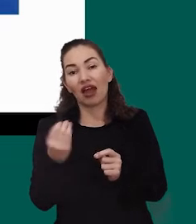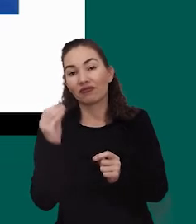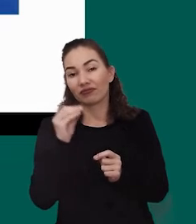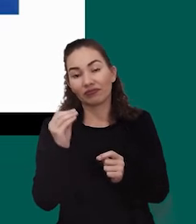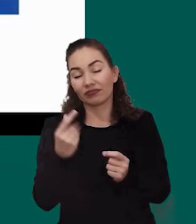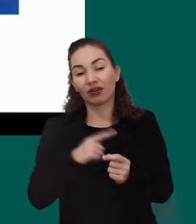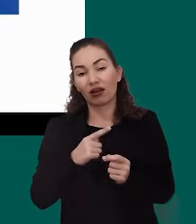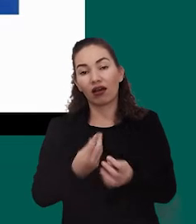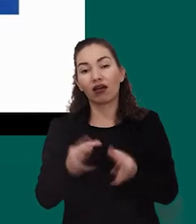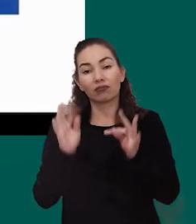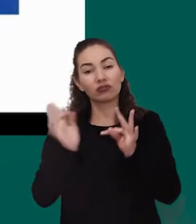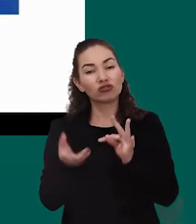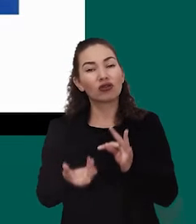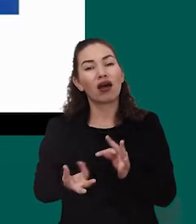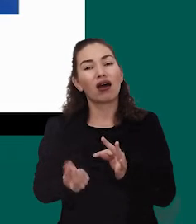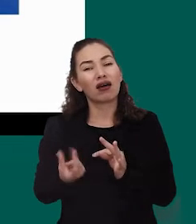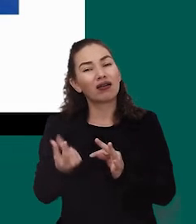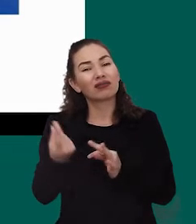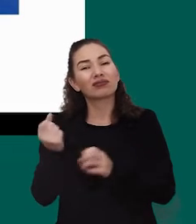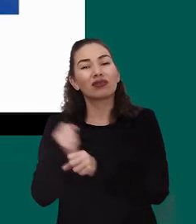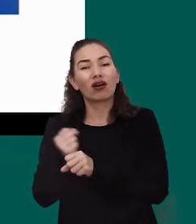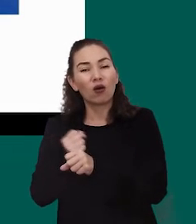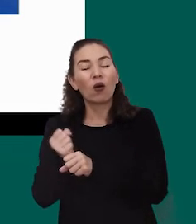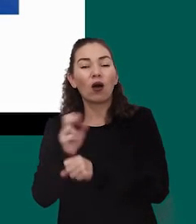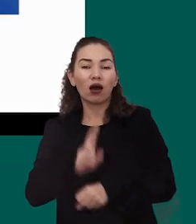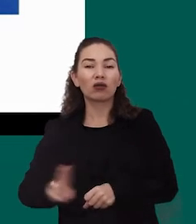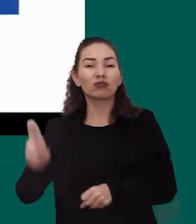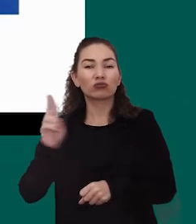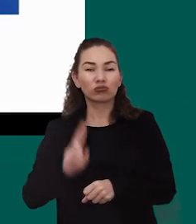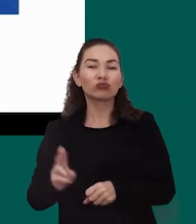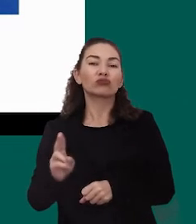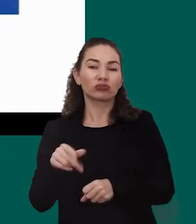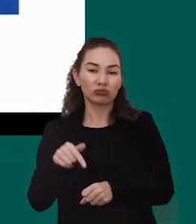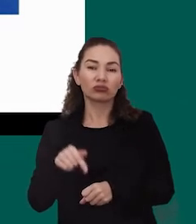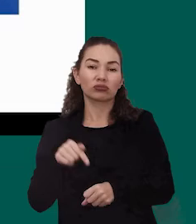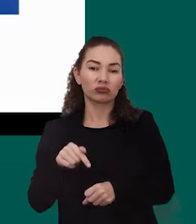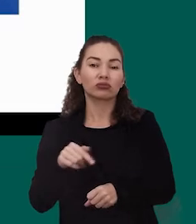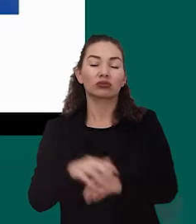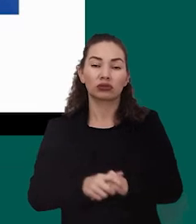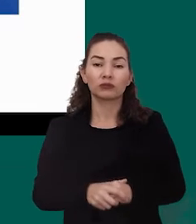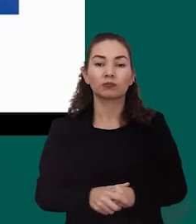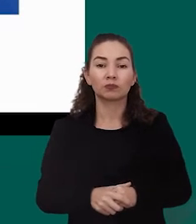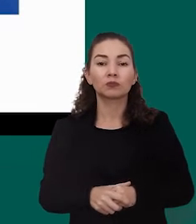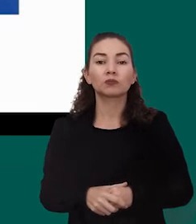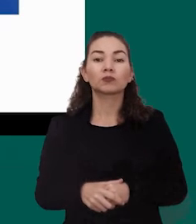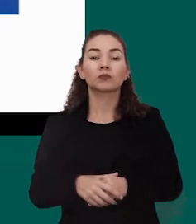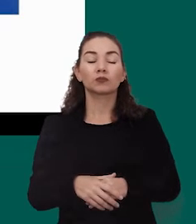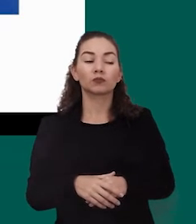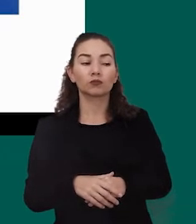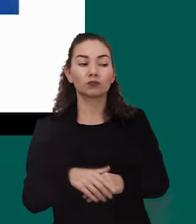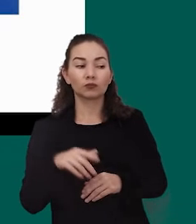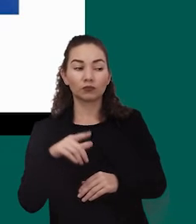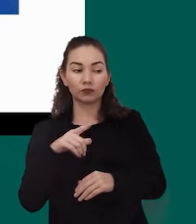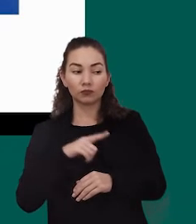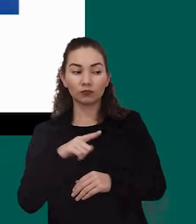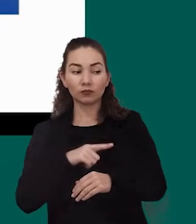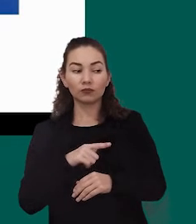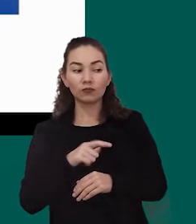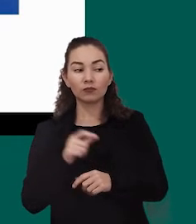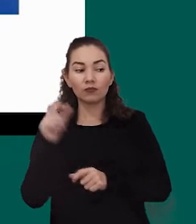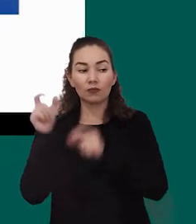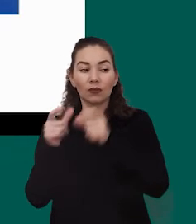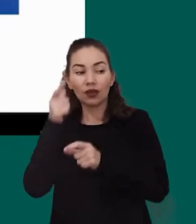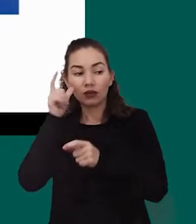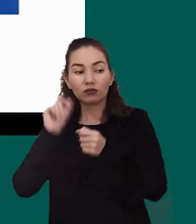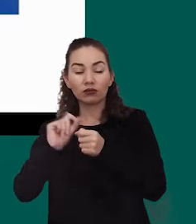uma técnica que é utilizada já há muitas décadas, é uma técnica clássica, né? Vocês lembram que eu falei do Pasteur, né? Então, o Pasteur, querendo ou não, sem querer, ele